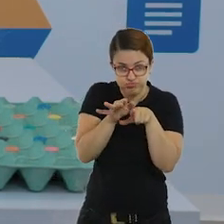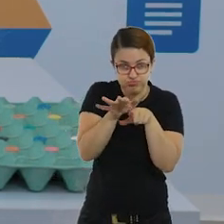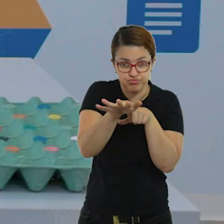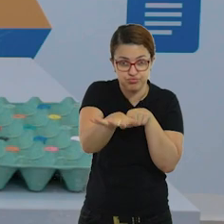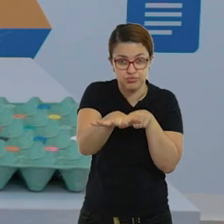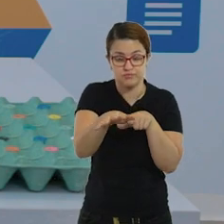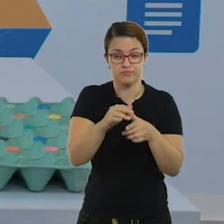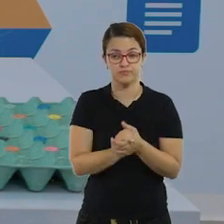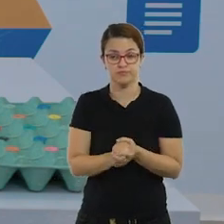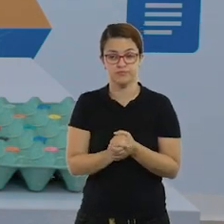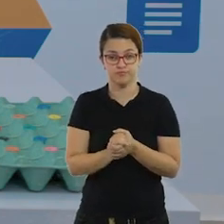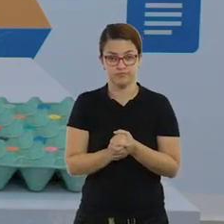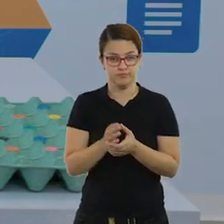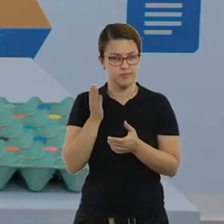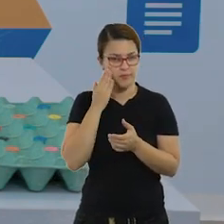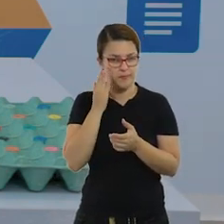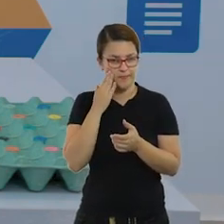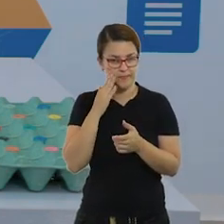mesa,